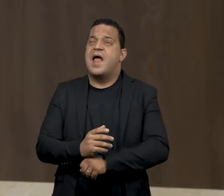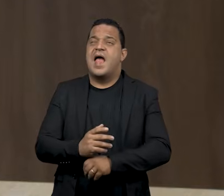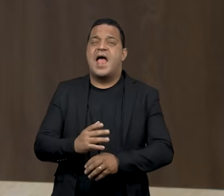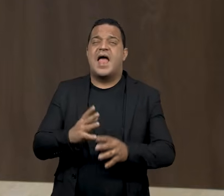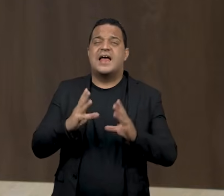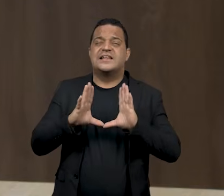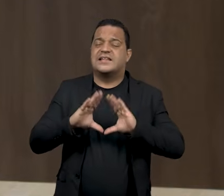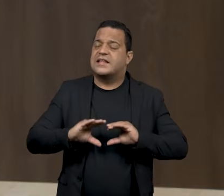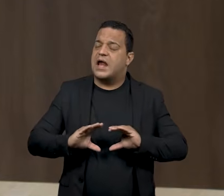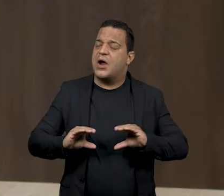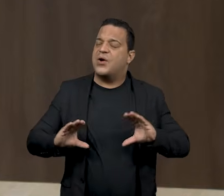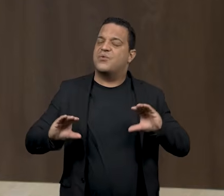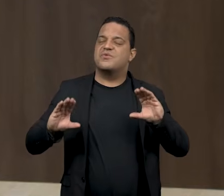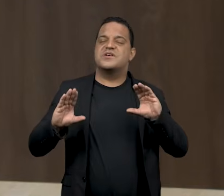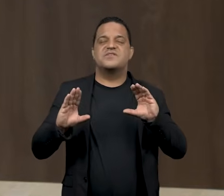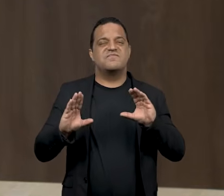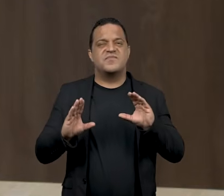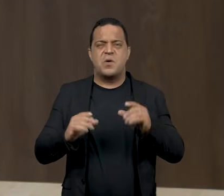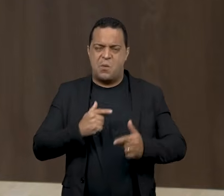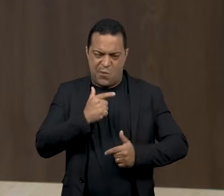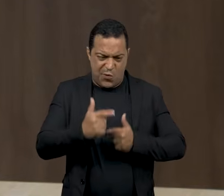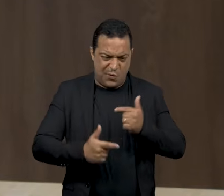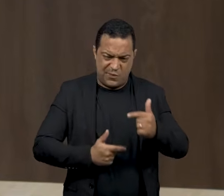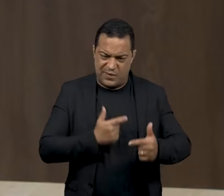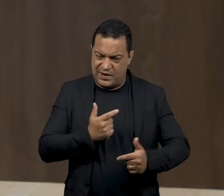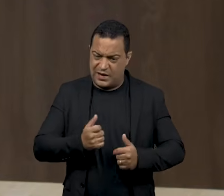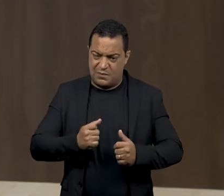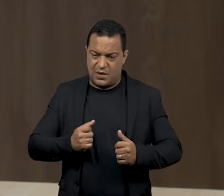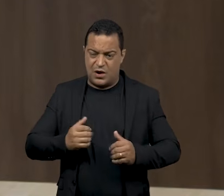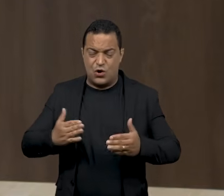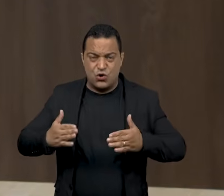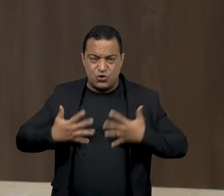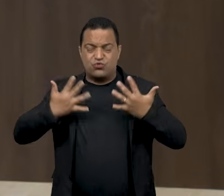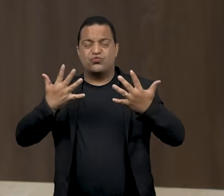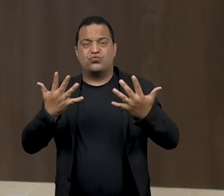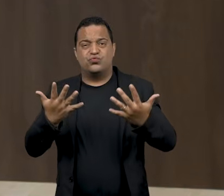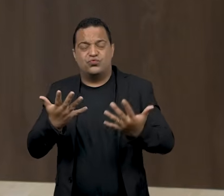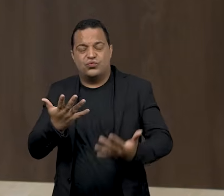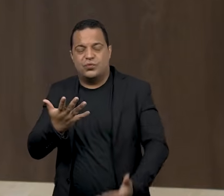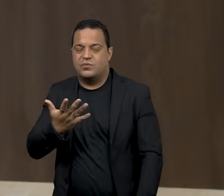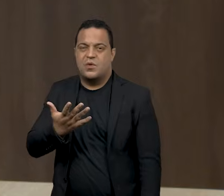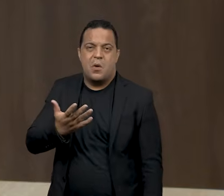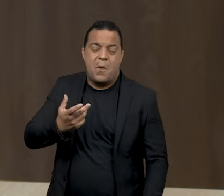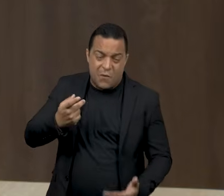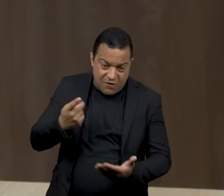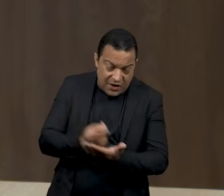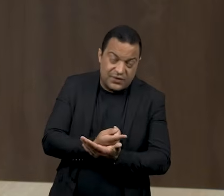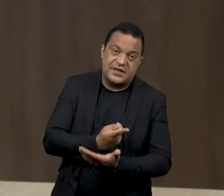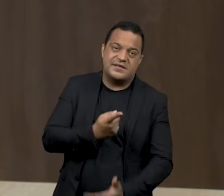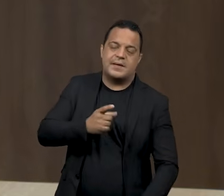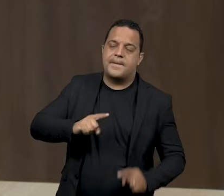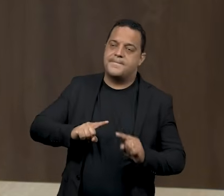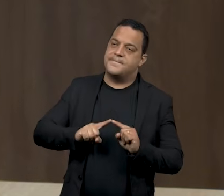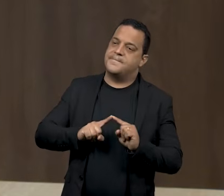pode surgir qualquer imprevisto, qualquer situação que você talvez nem